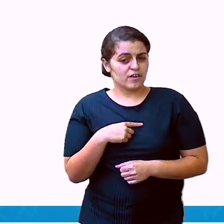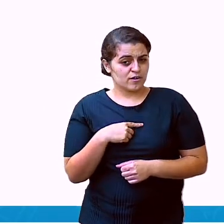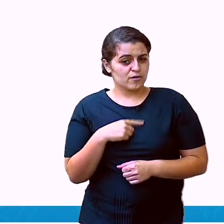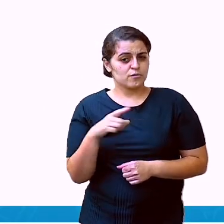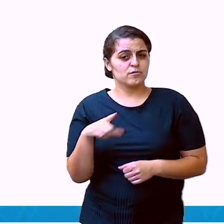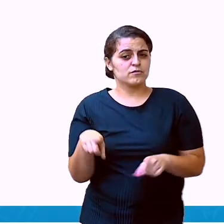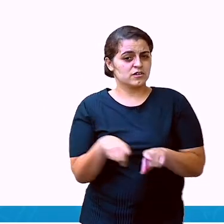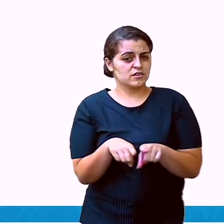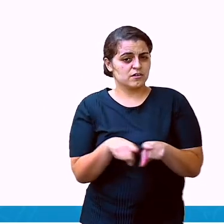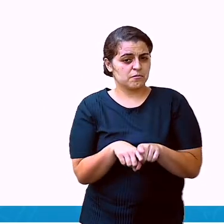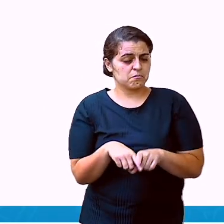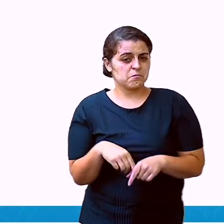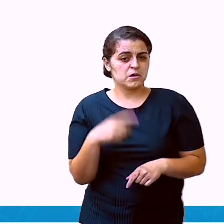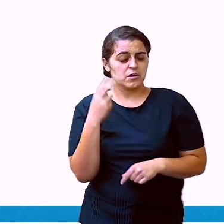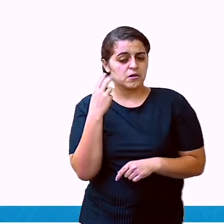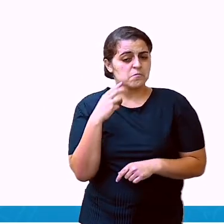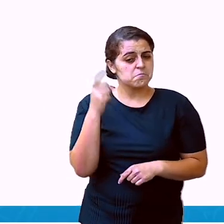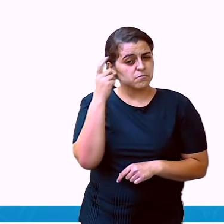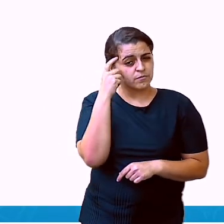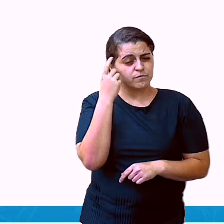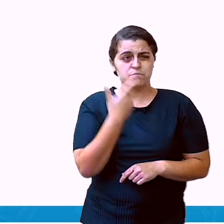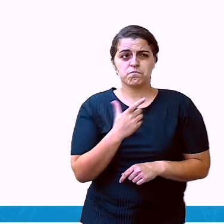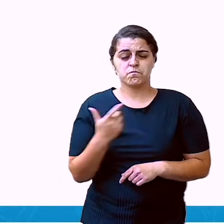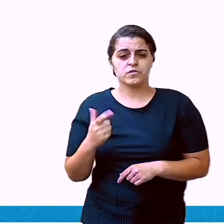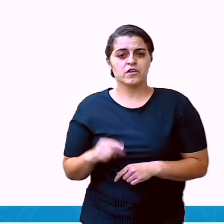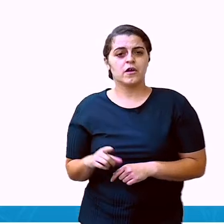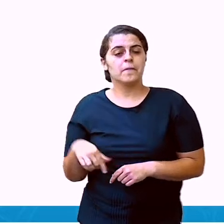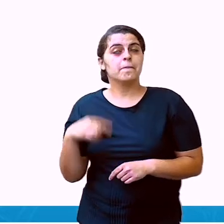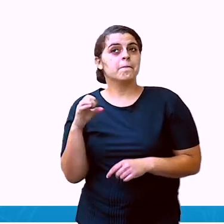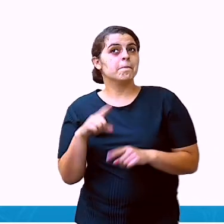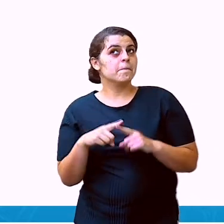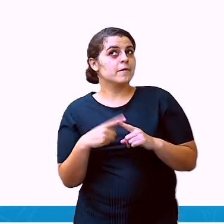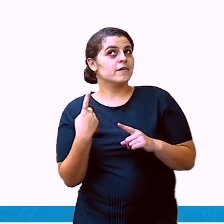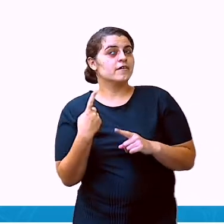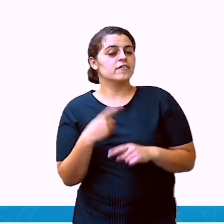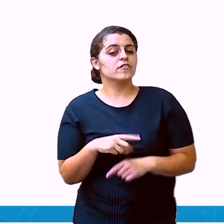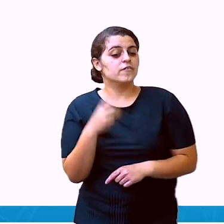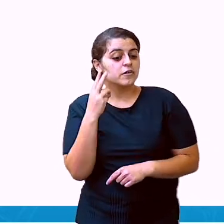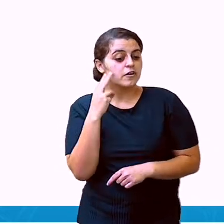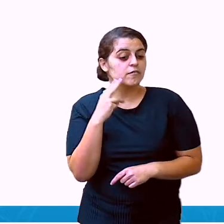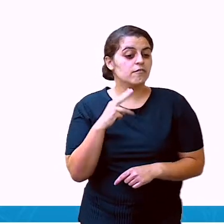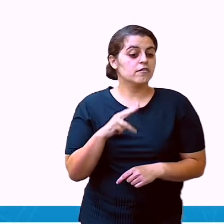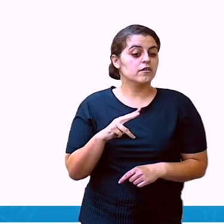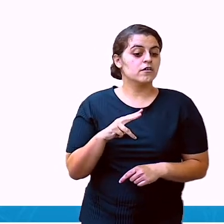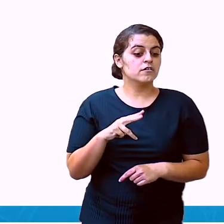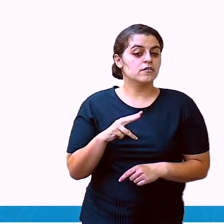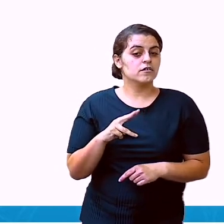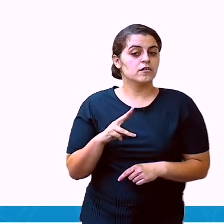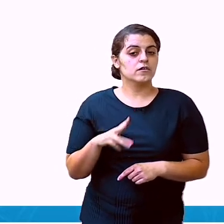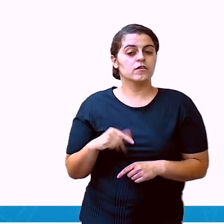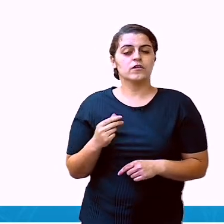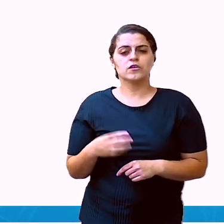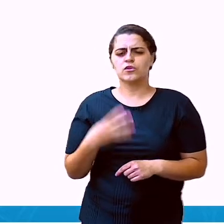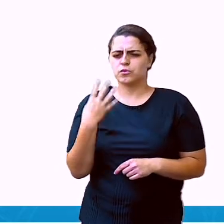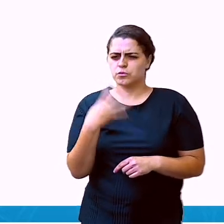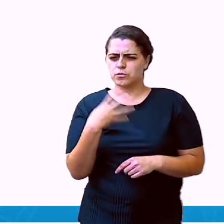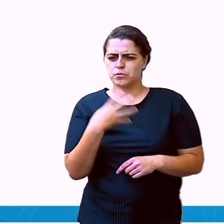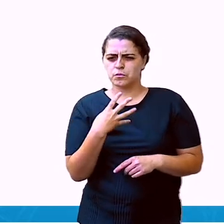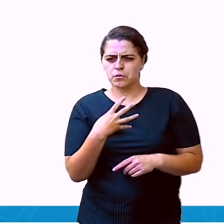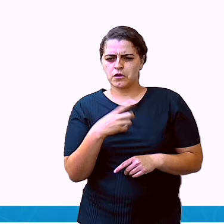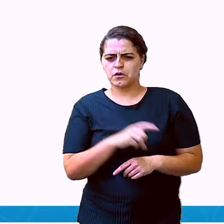que não tinha mudança nenhuma. Mas aí eu observei que no